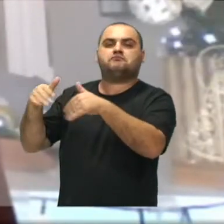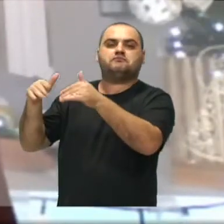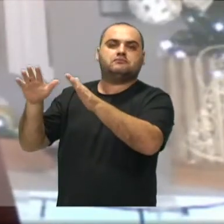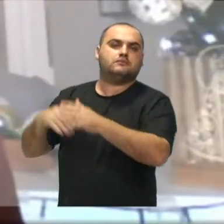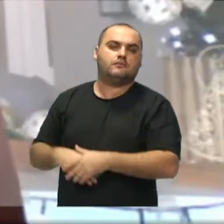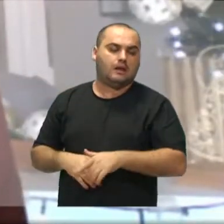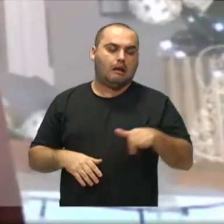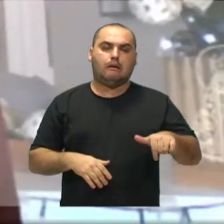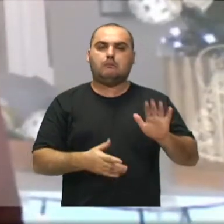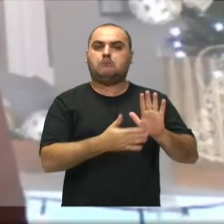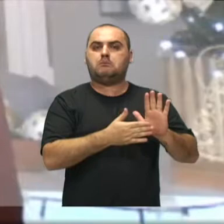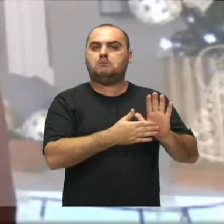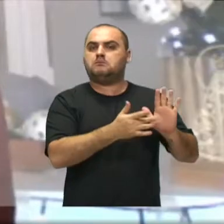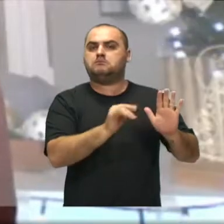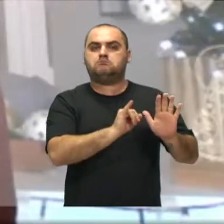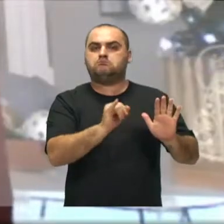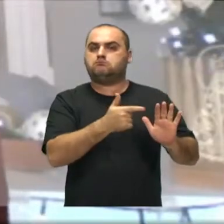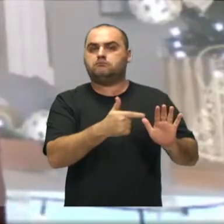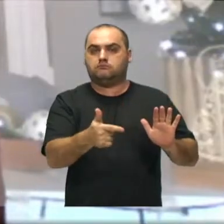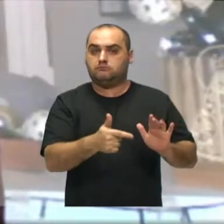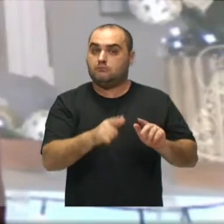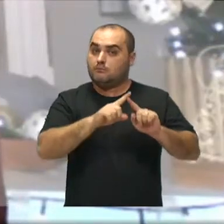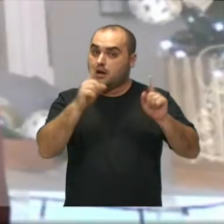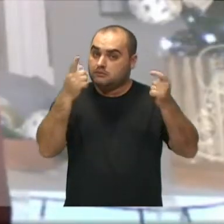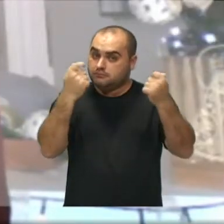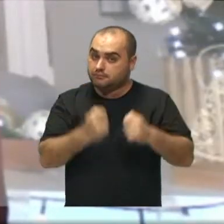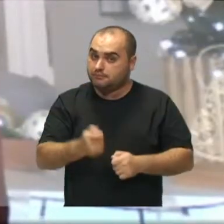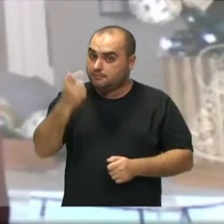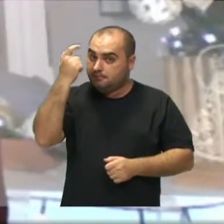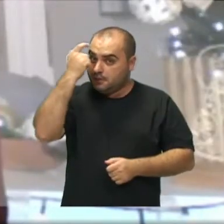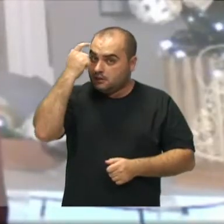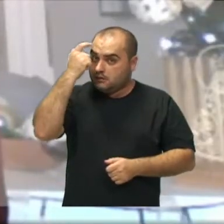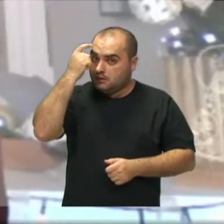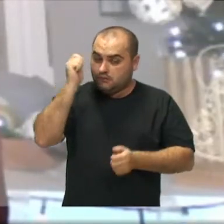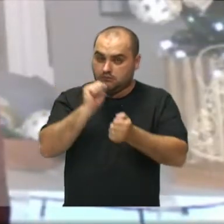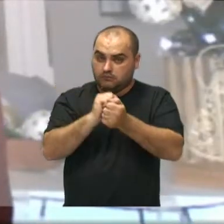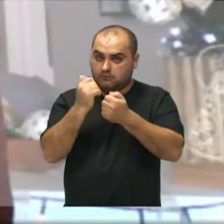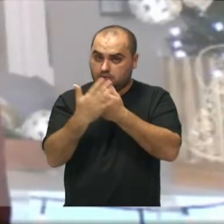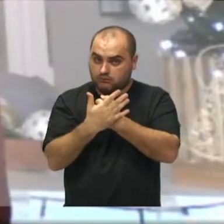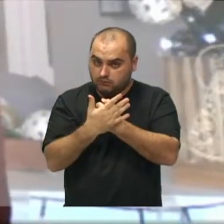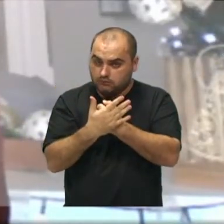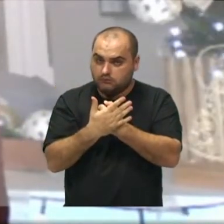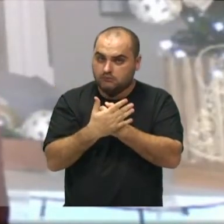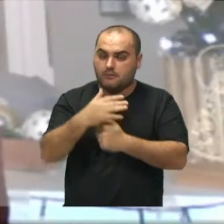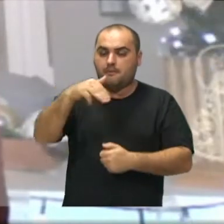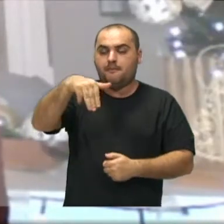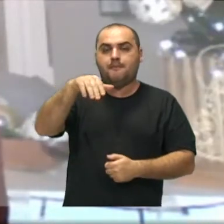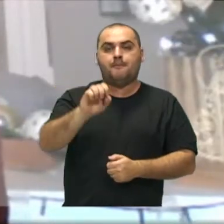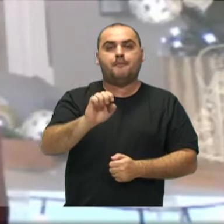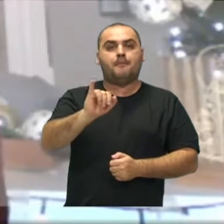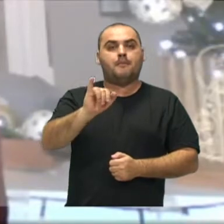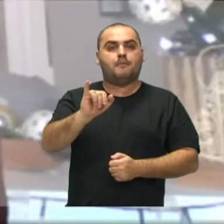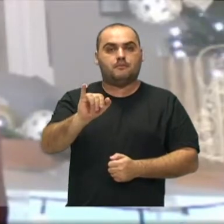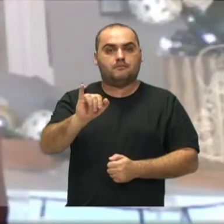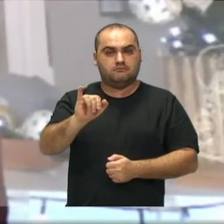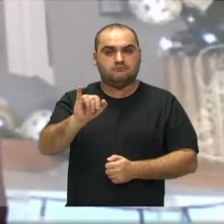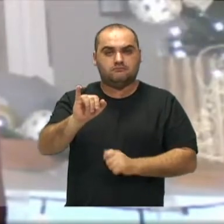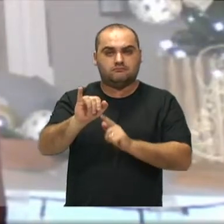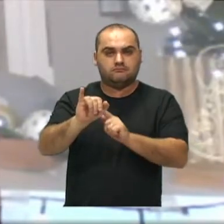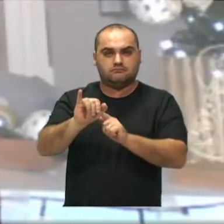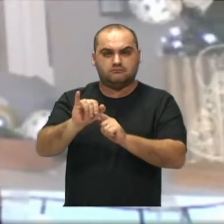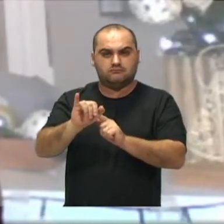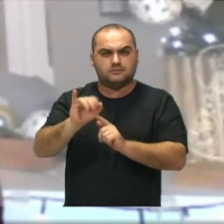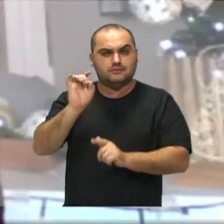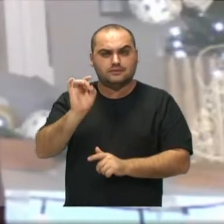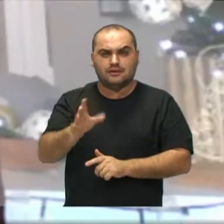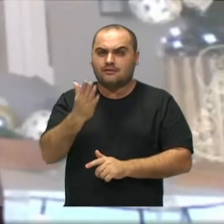exemplo. Mas a gente tem que pensar nos meios, que foi muito falado durante a pandemia também. Por quê? Porque as pessoas elas não querem mais viver só de